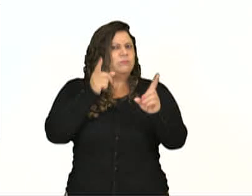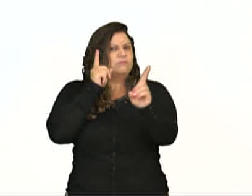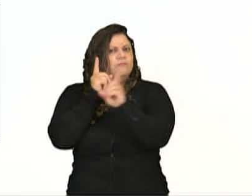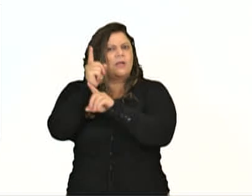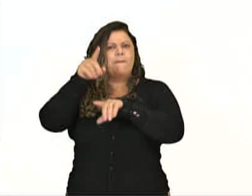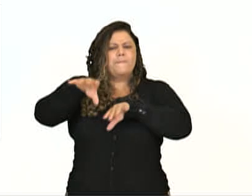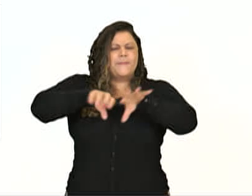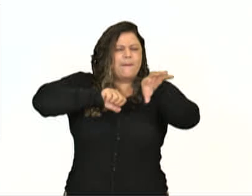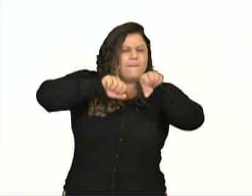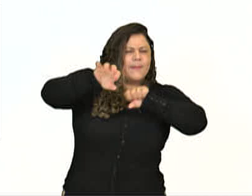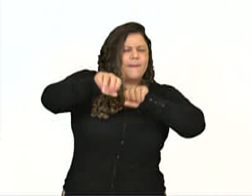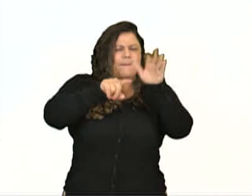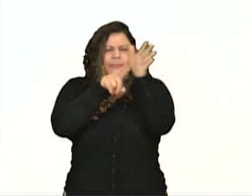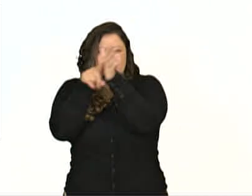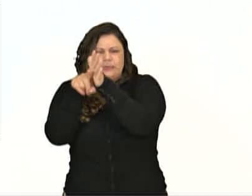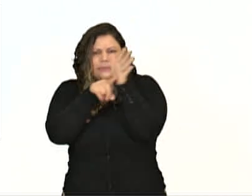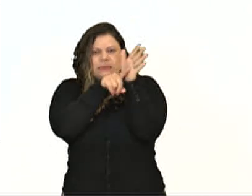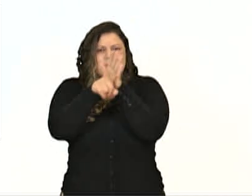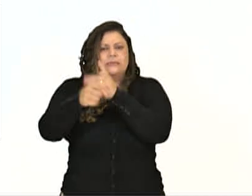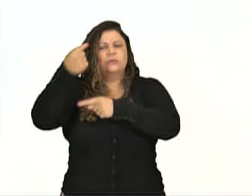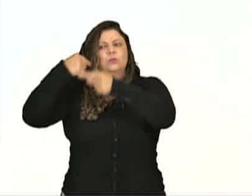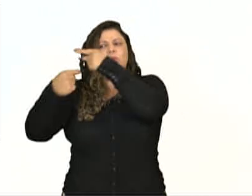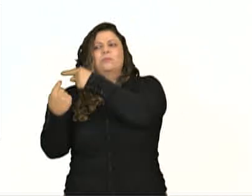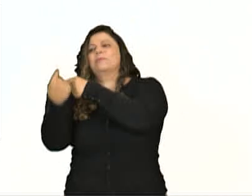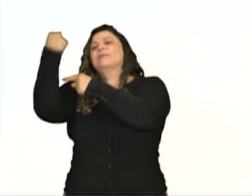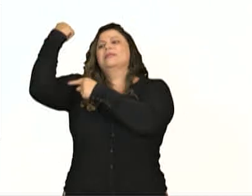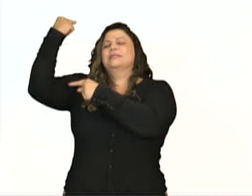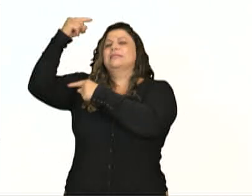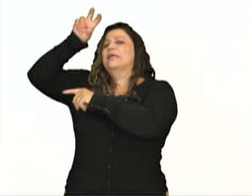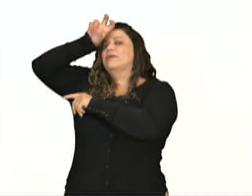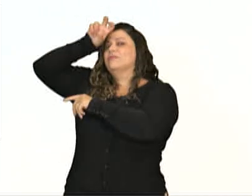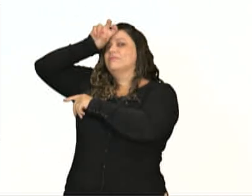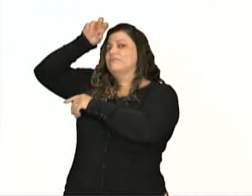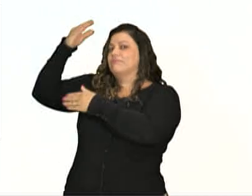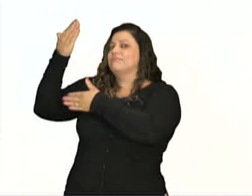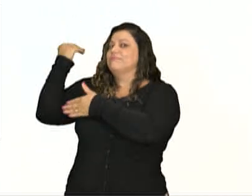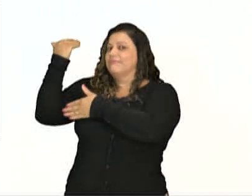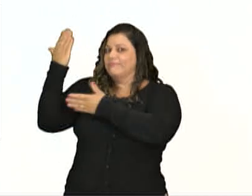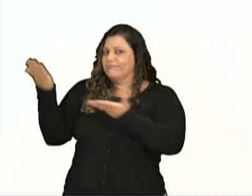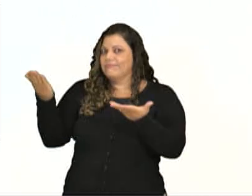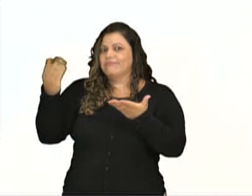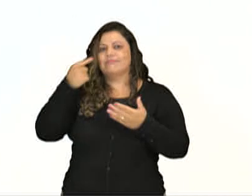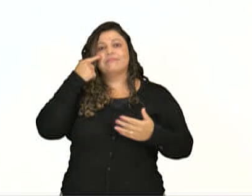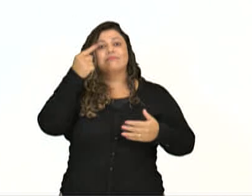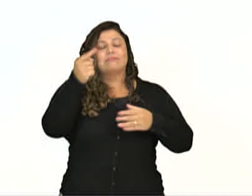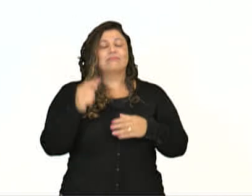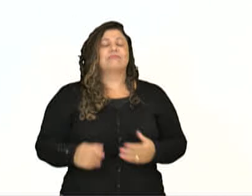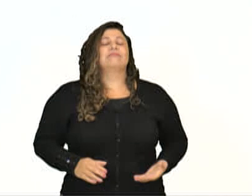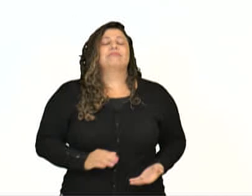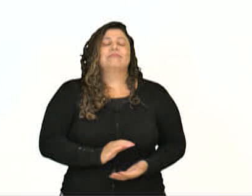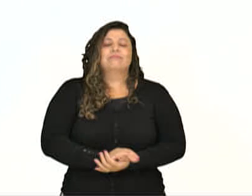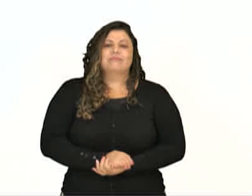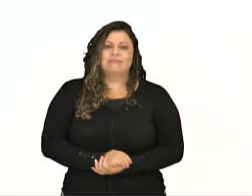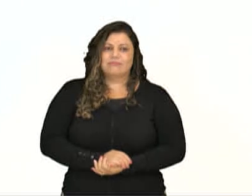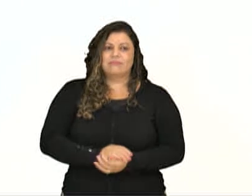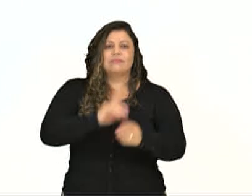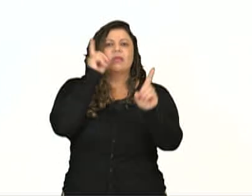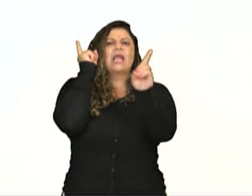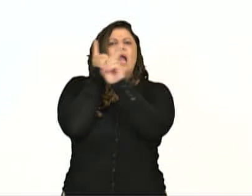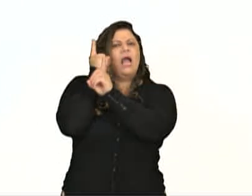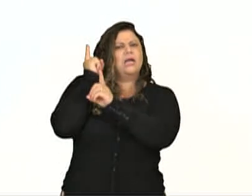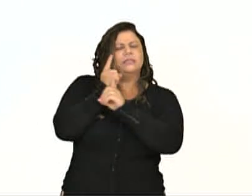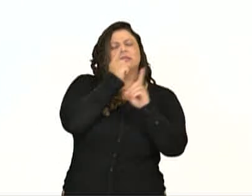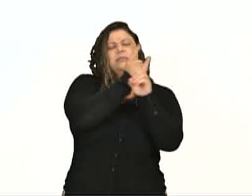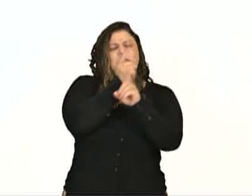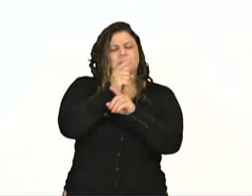descobertas arqueológicas sobre o passado do Egito Antigo? Será? Bora ver o próximo slide. Descobertas